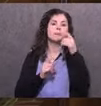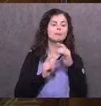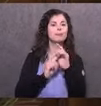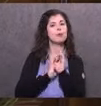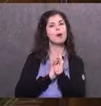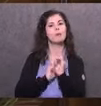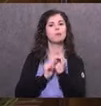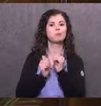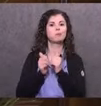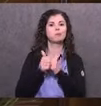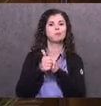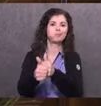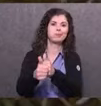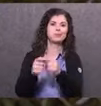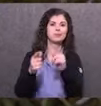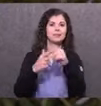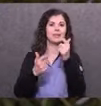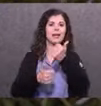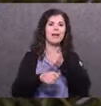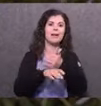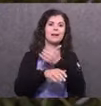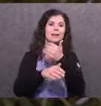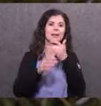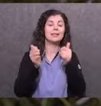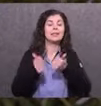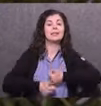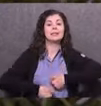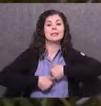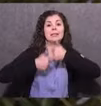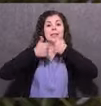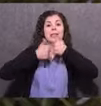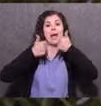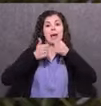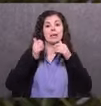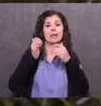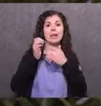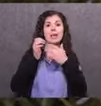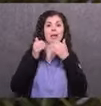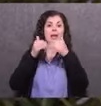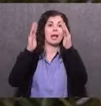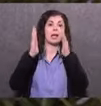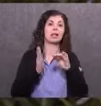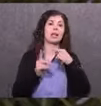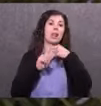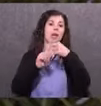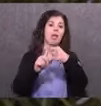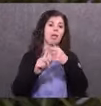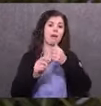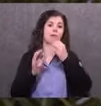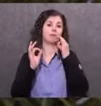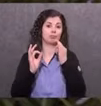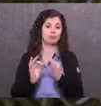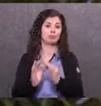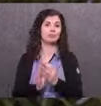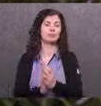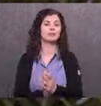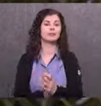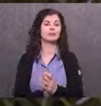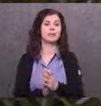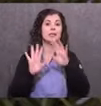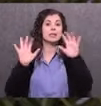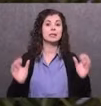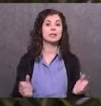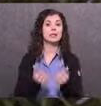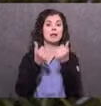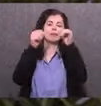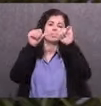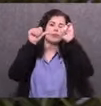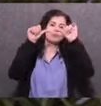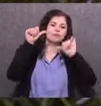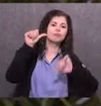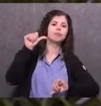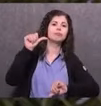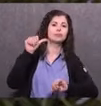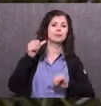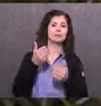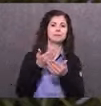de Nazaré da Galileia. Palavra da